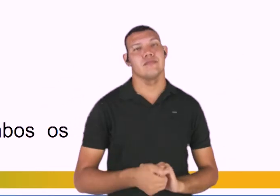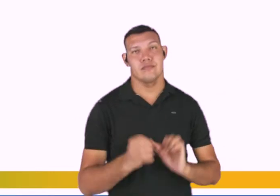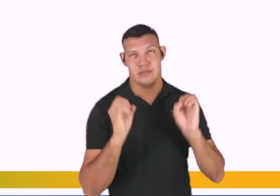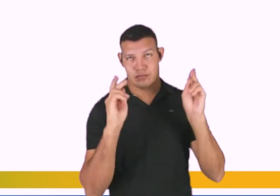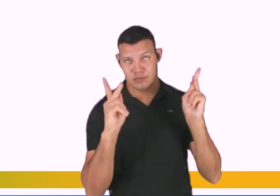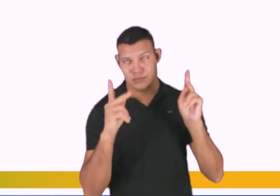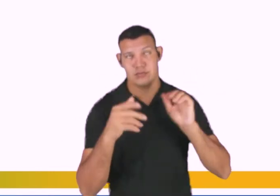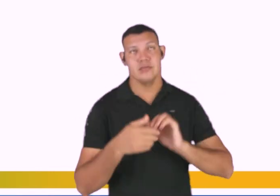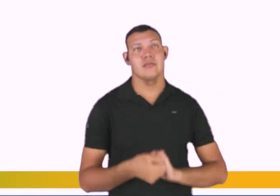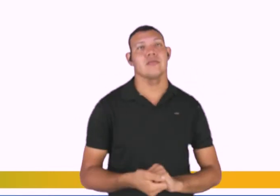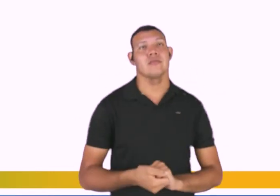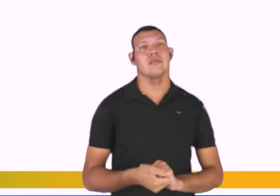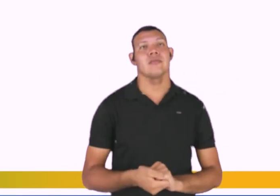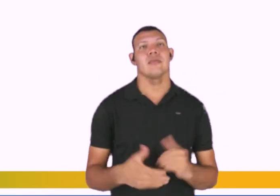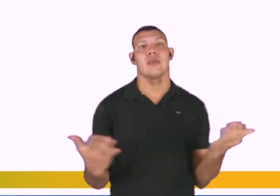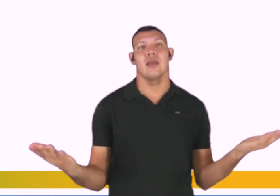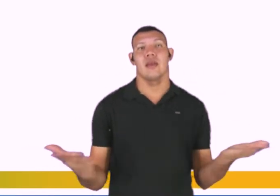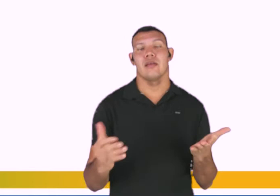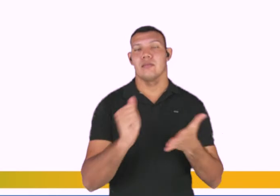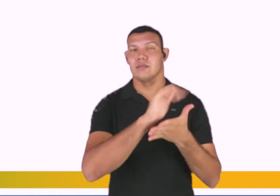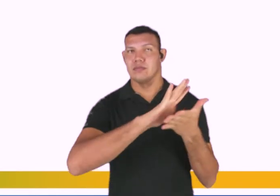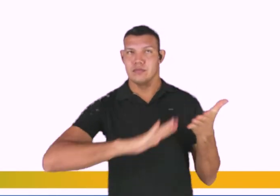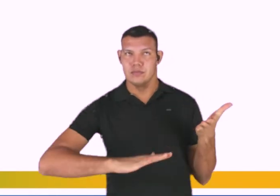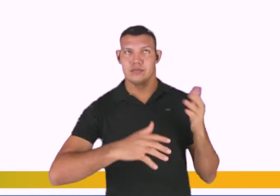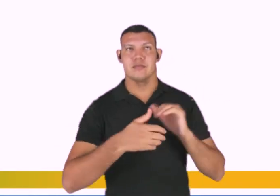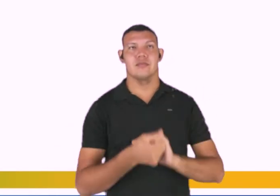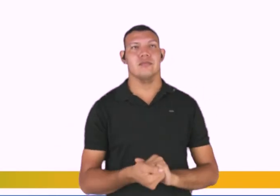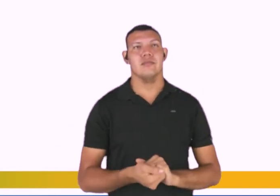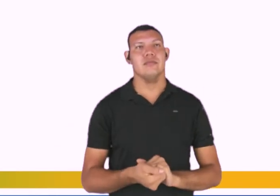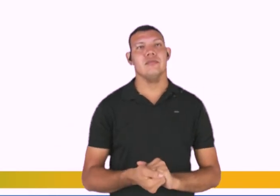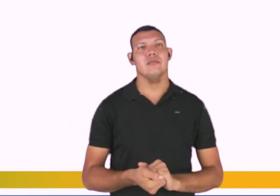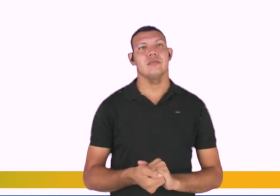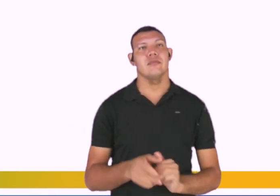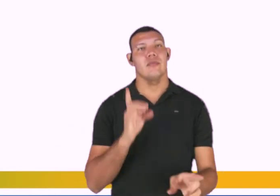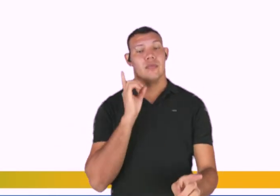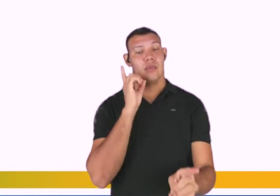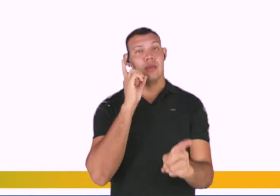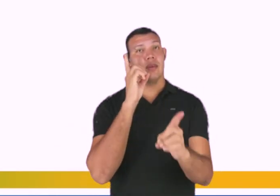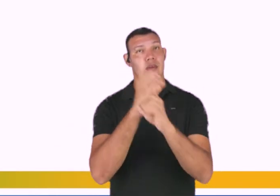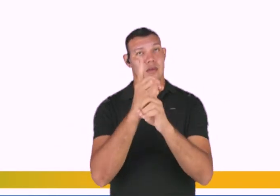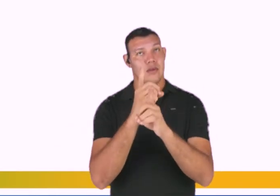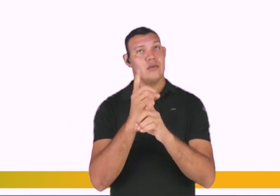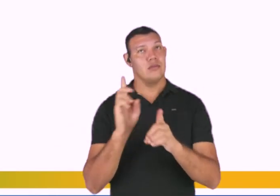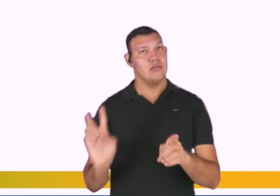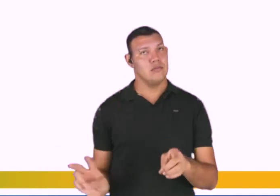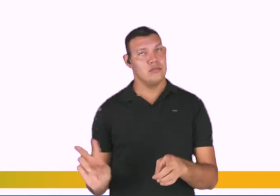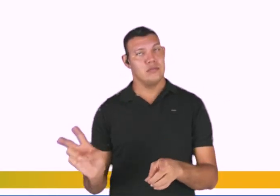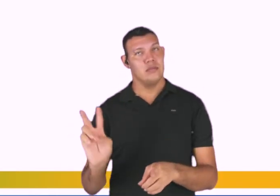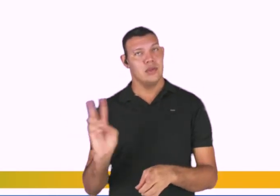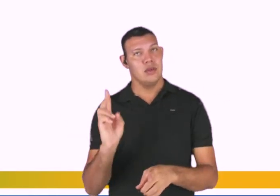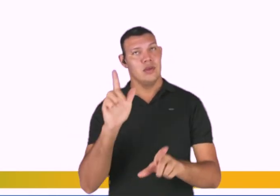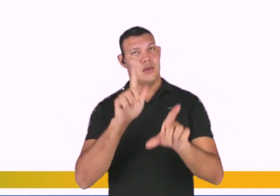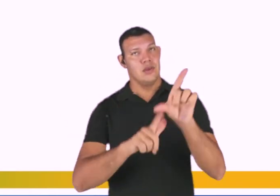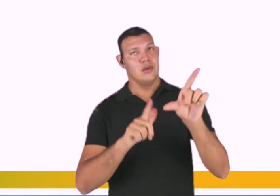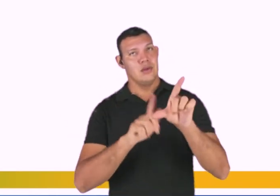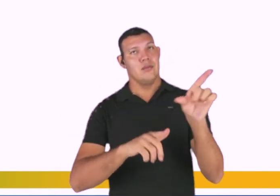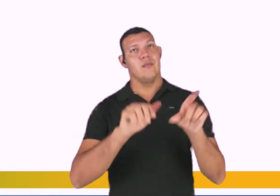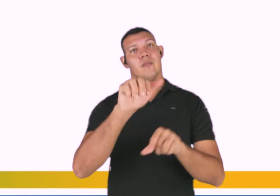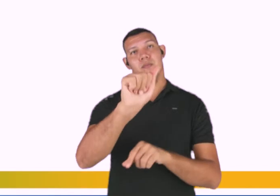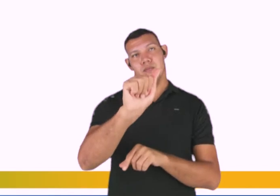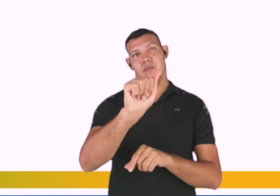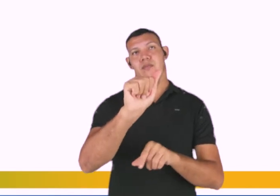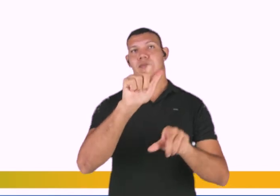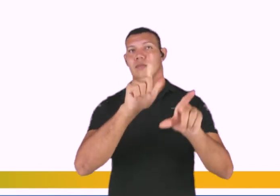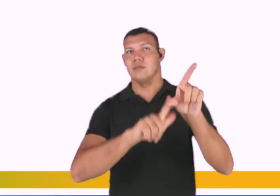bem? Vamos ao exercitando? Primeira atividade de hoje pede que nós determinemos